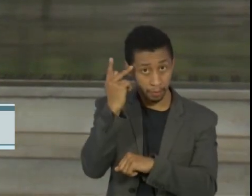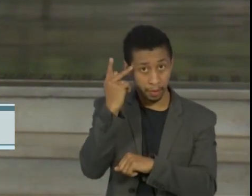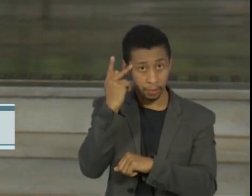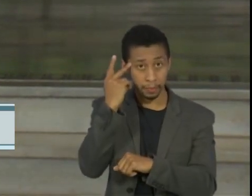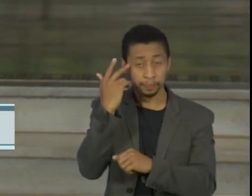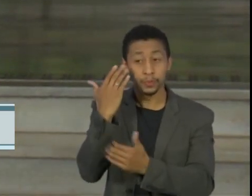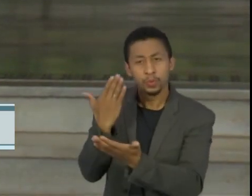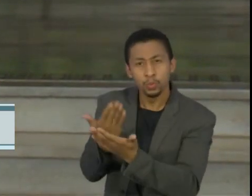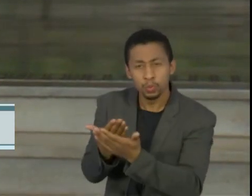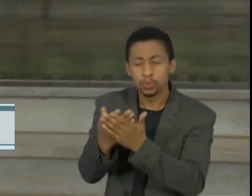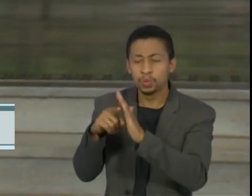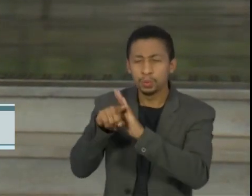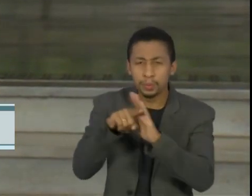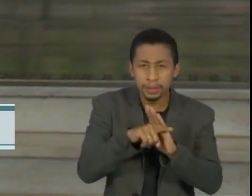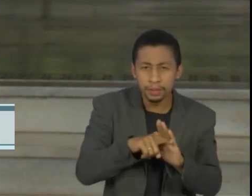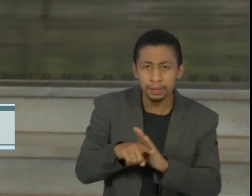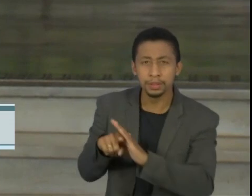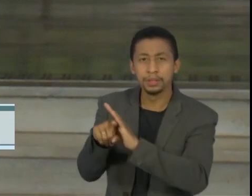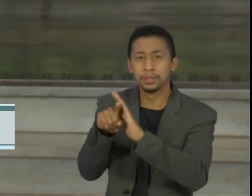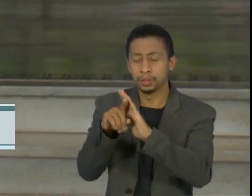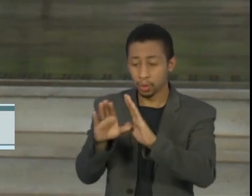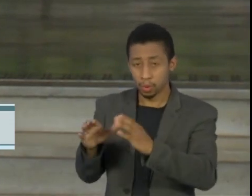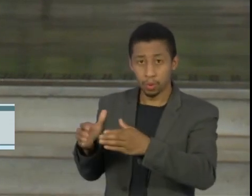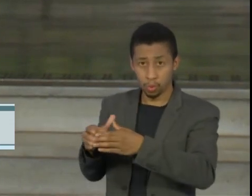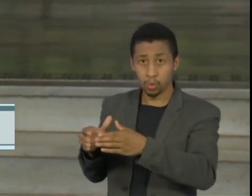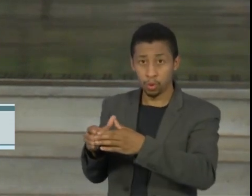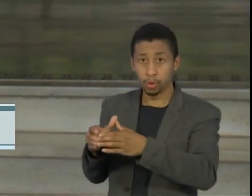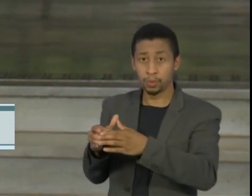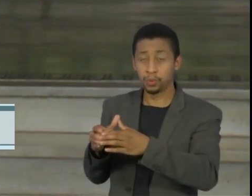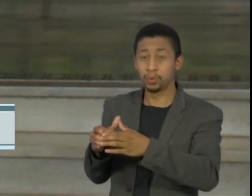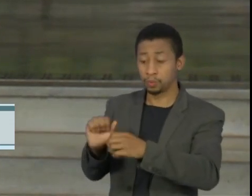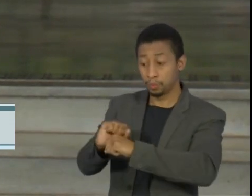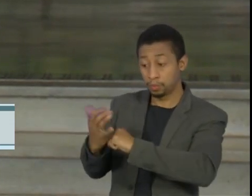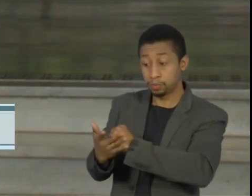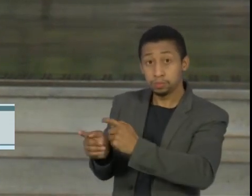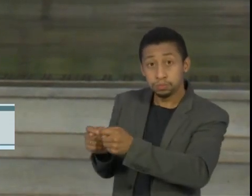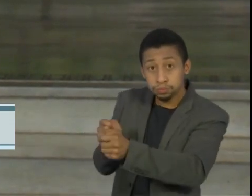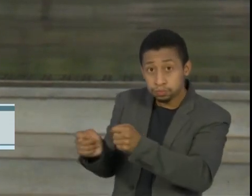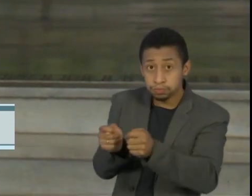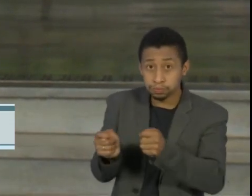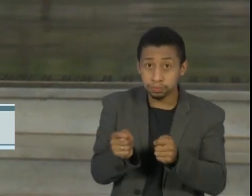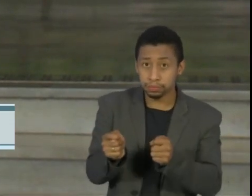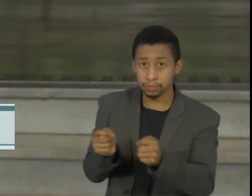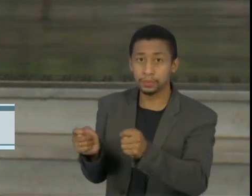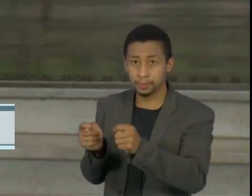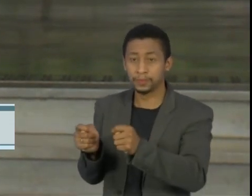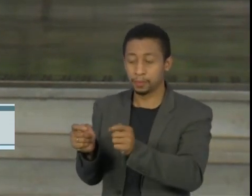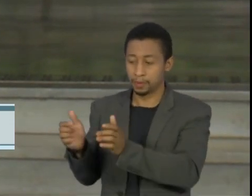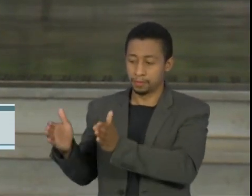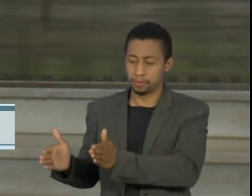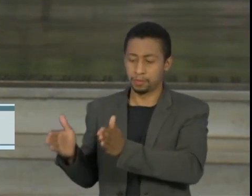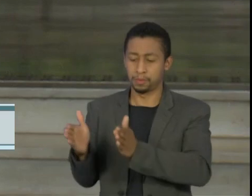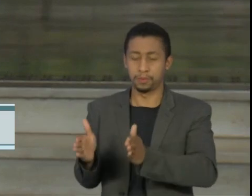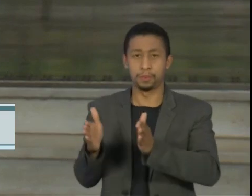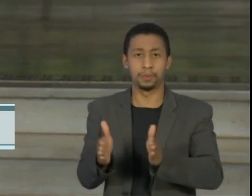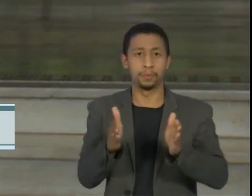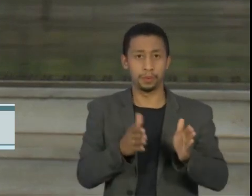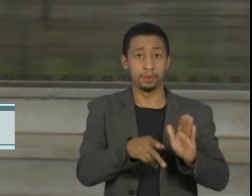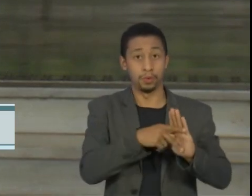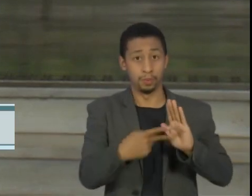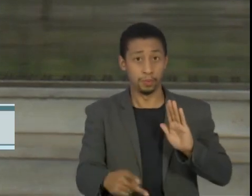estudos e as projeções do nosso Centro de Contingência para o encaminhamento do Plano São Paulo. Quero